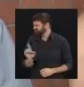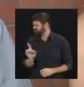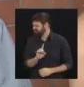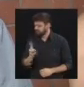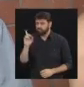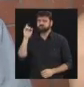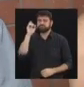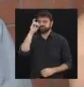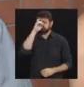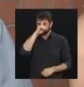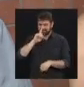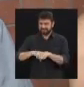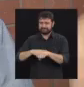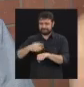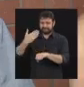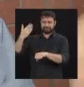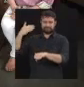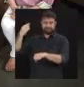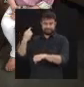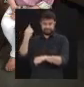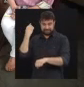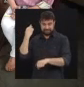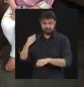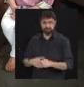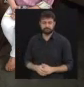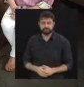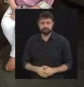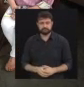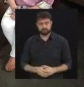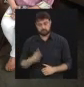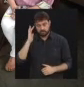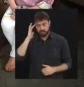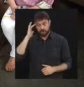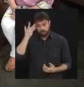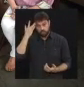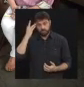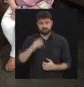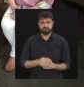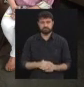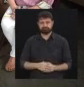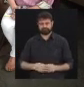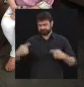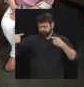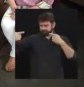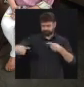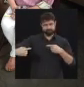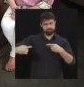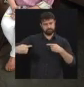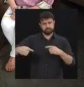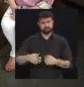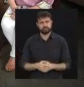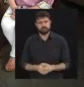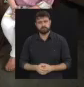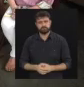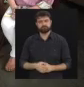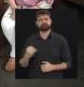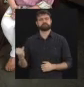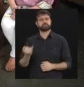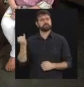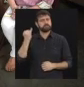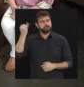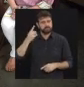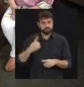fácil, é claro, né? Naquele momento, né? Mas eu acho que esse desafio, né?